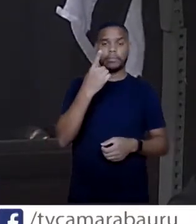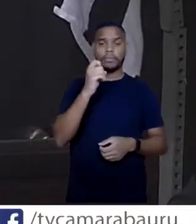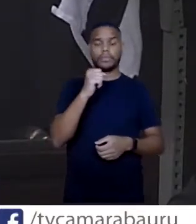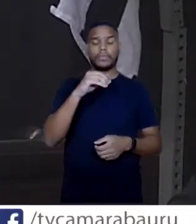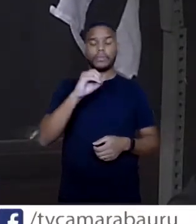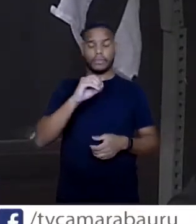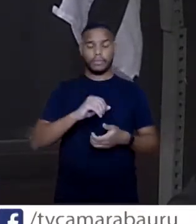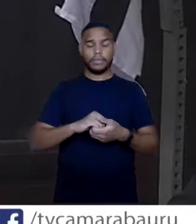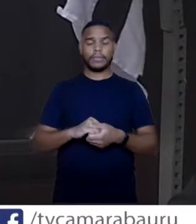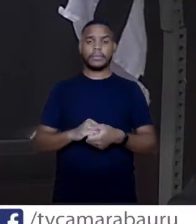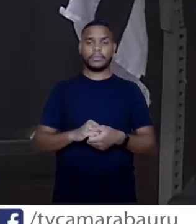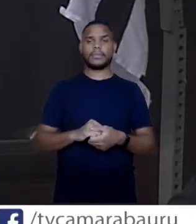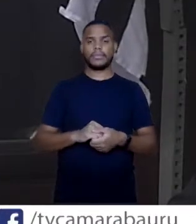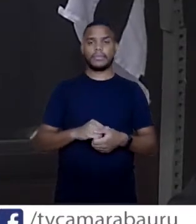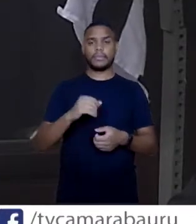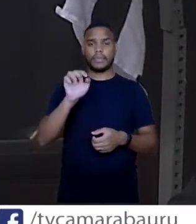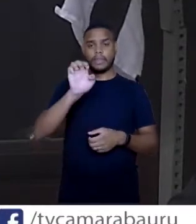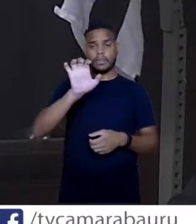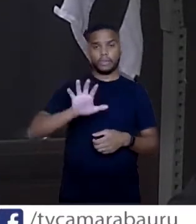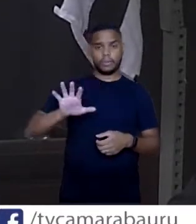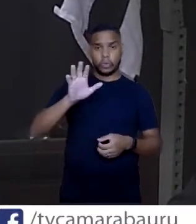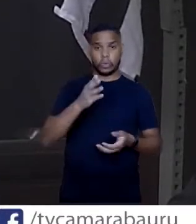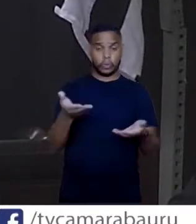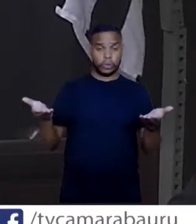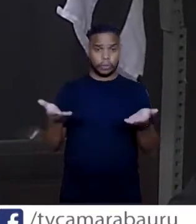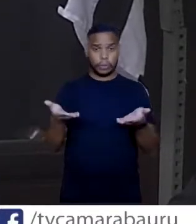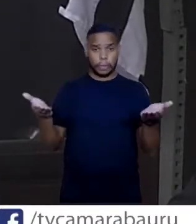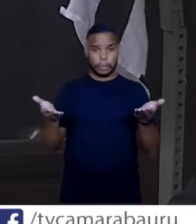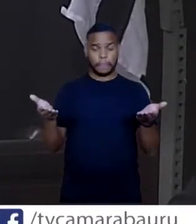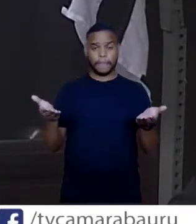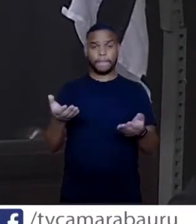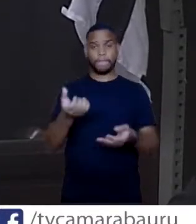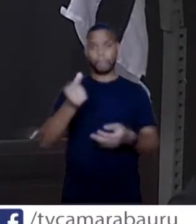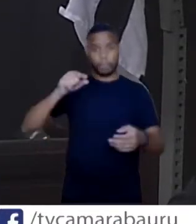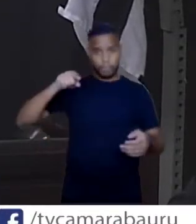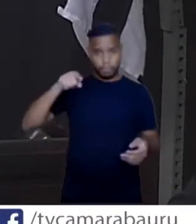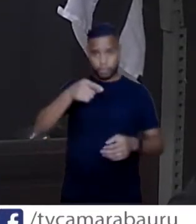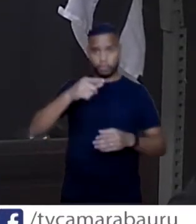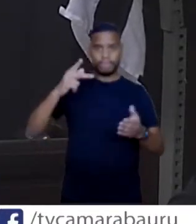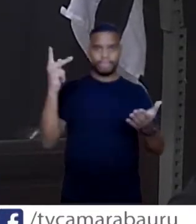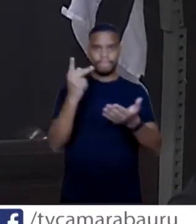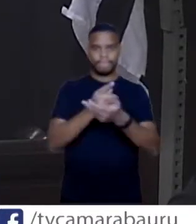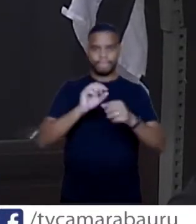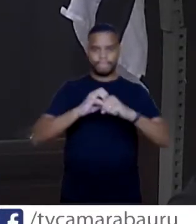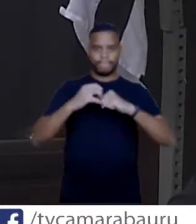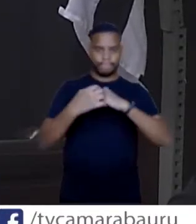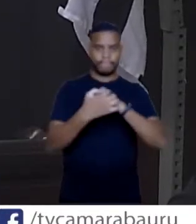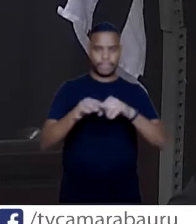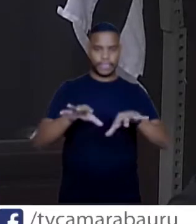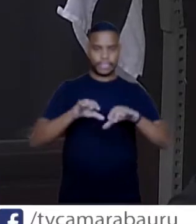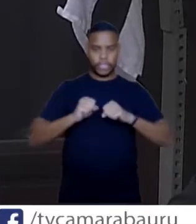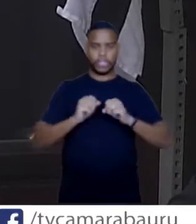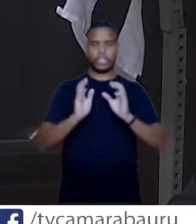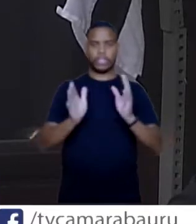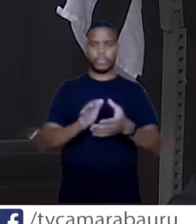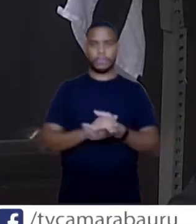na europa hoje com 6 mil casos a china